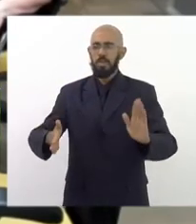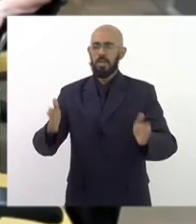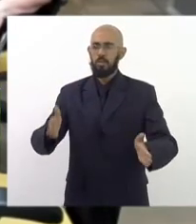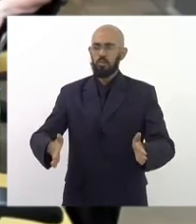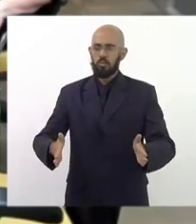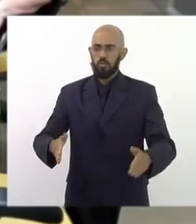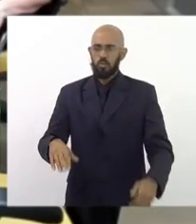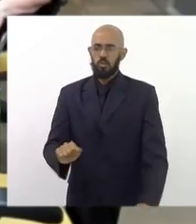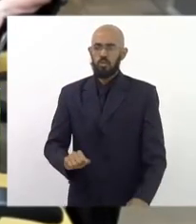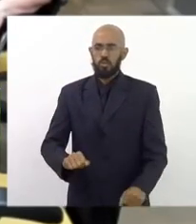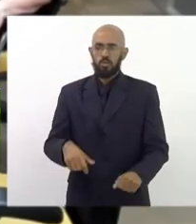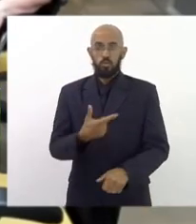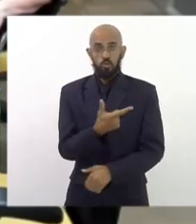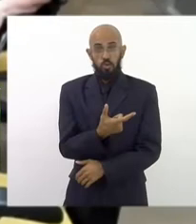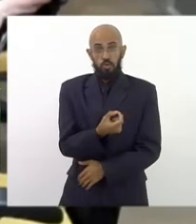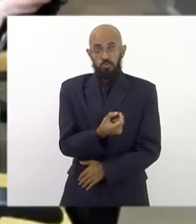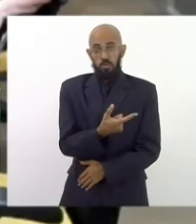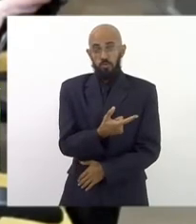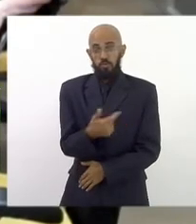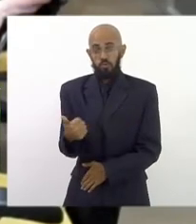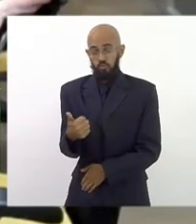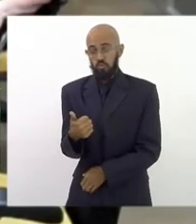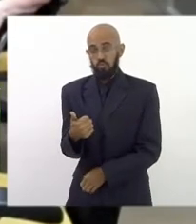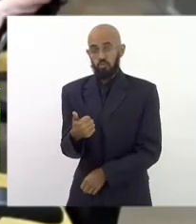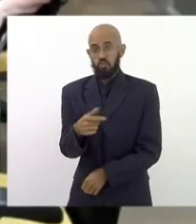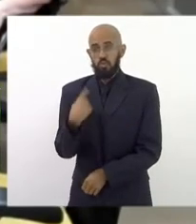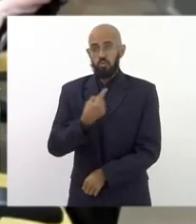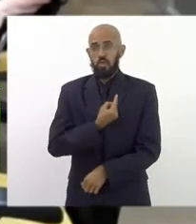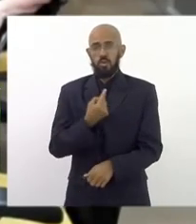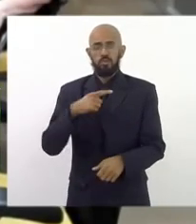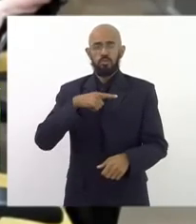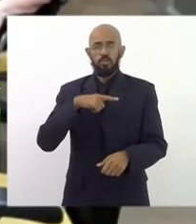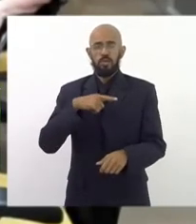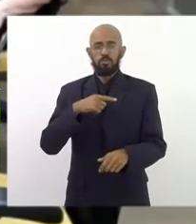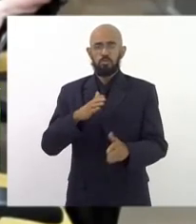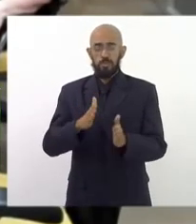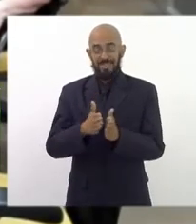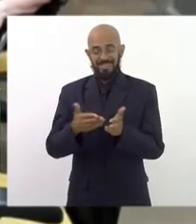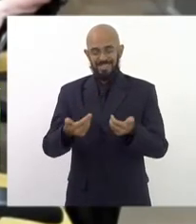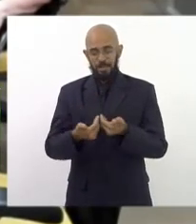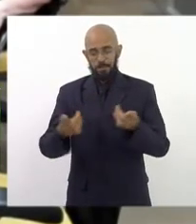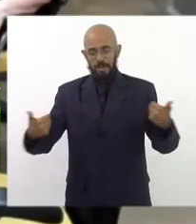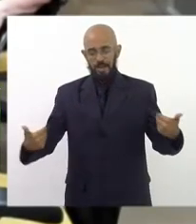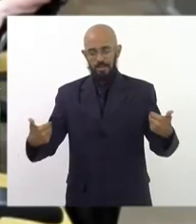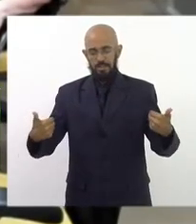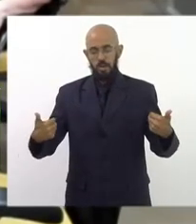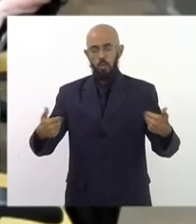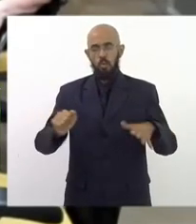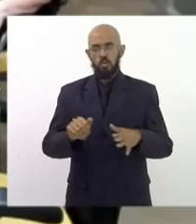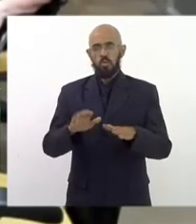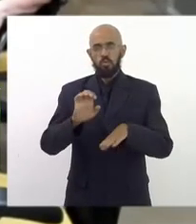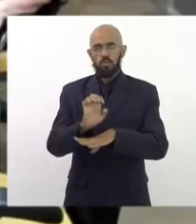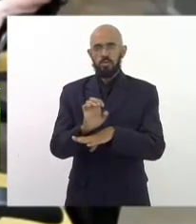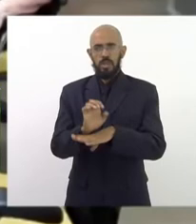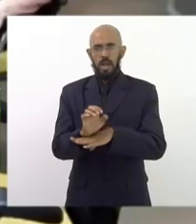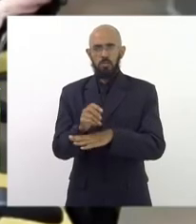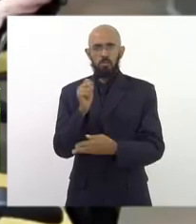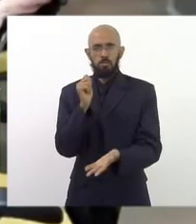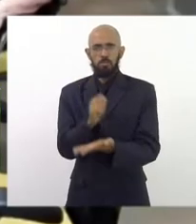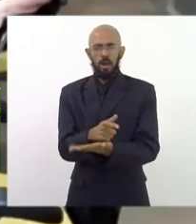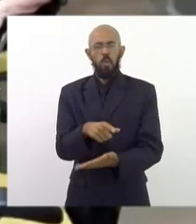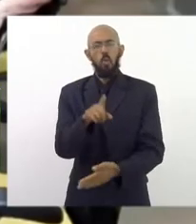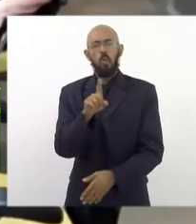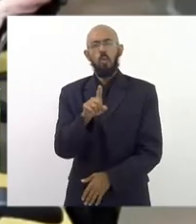No início de 2021, nós tivemos um hiato ali e o Estado chegou a pagar um bi e